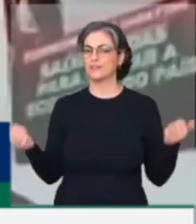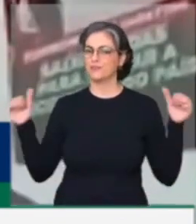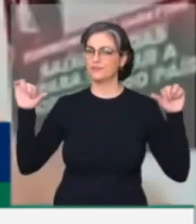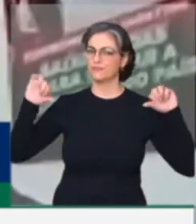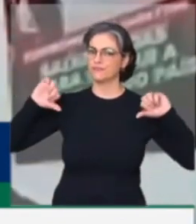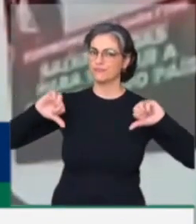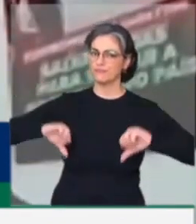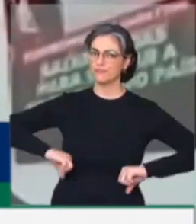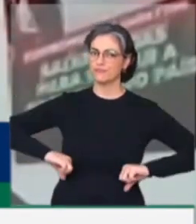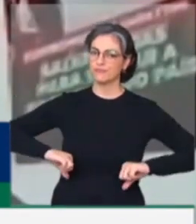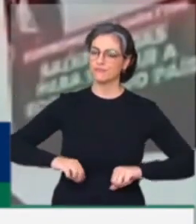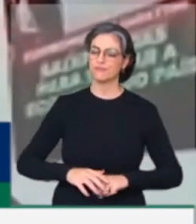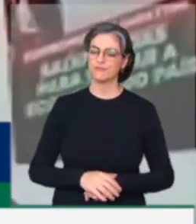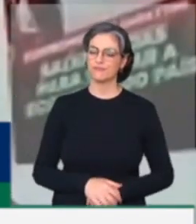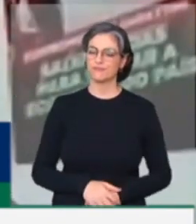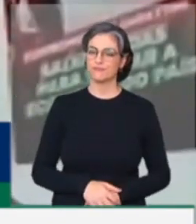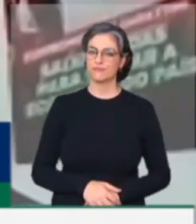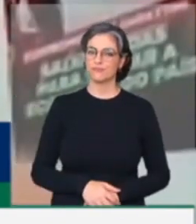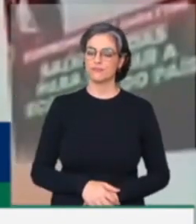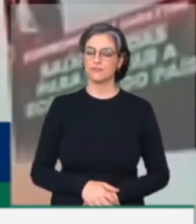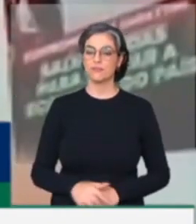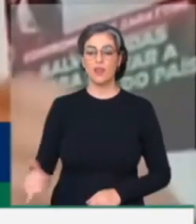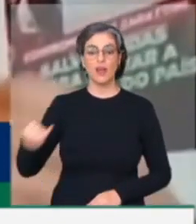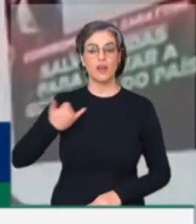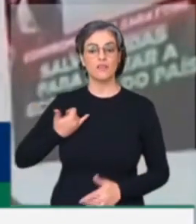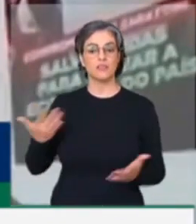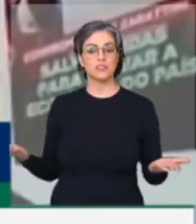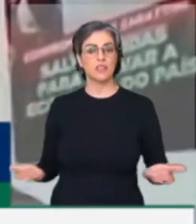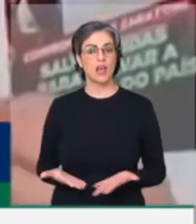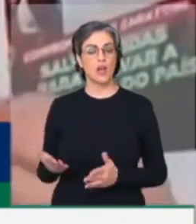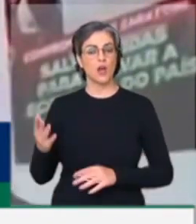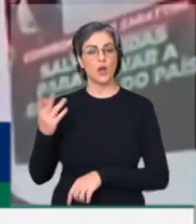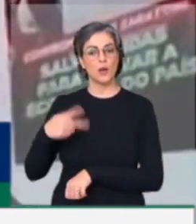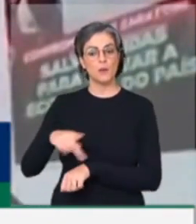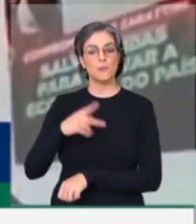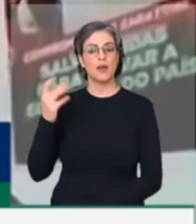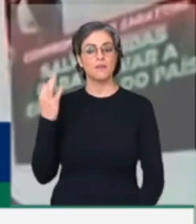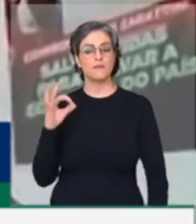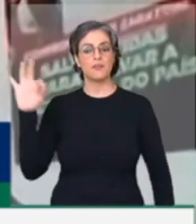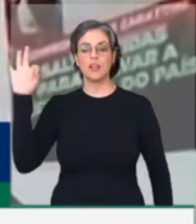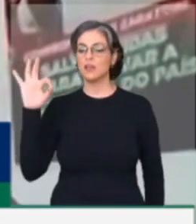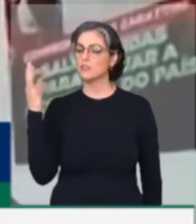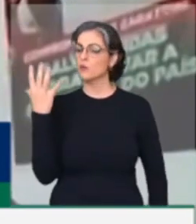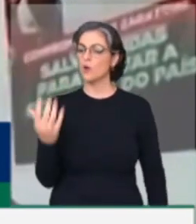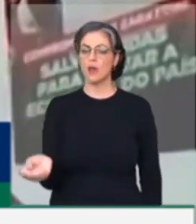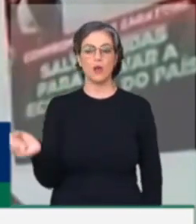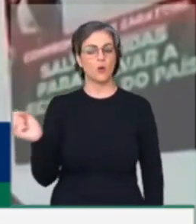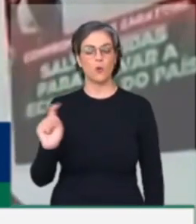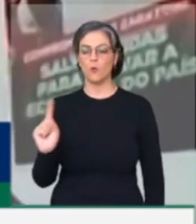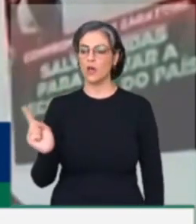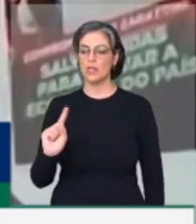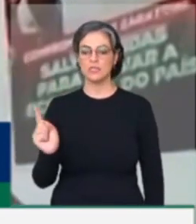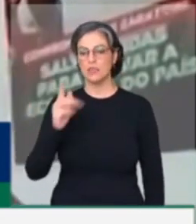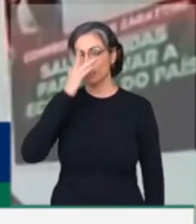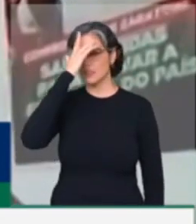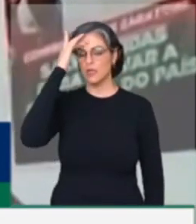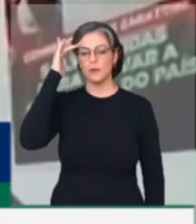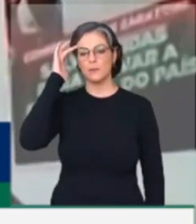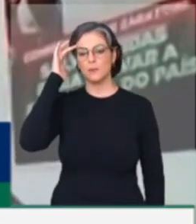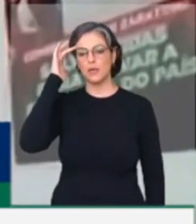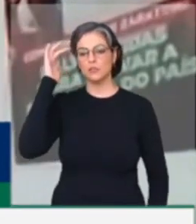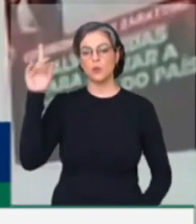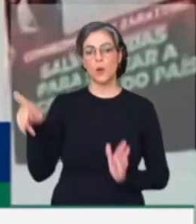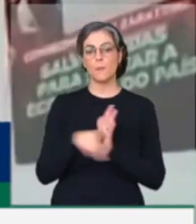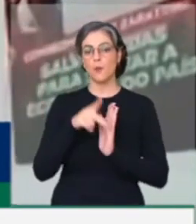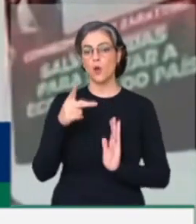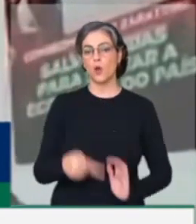patinando. A gente recebe a notícia agora: a França não aceita mais viajantes originários